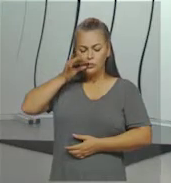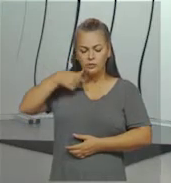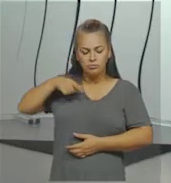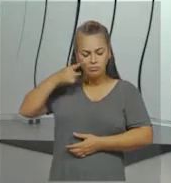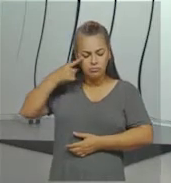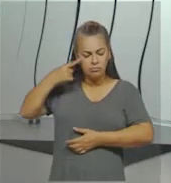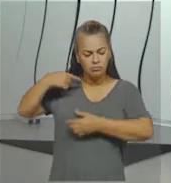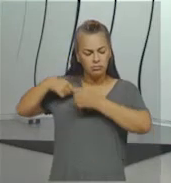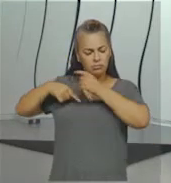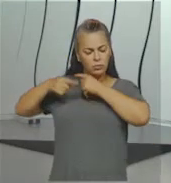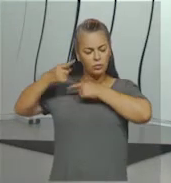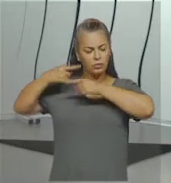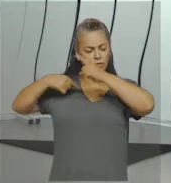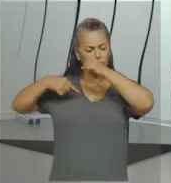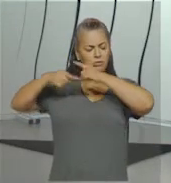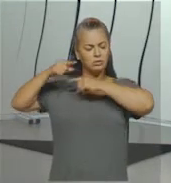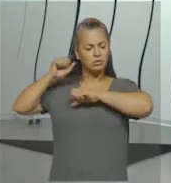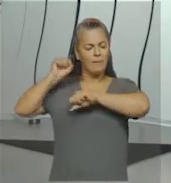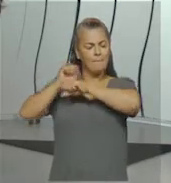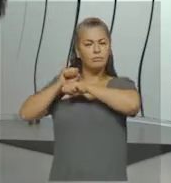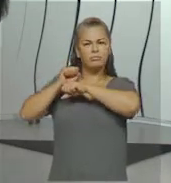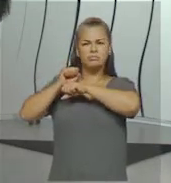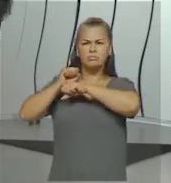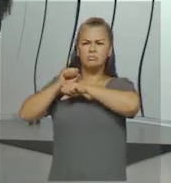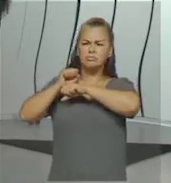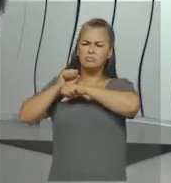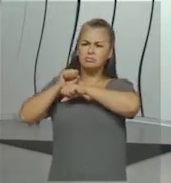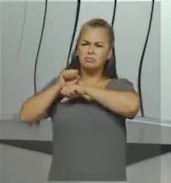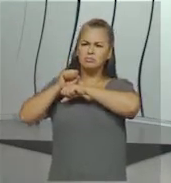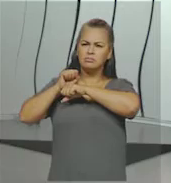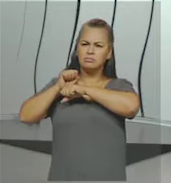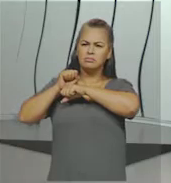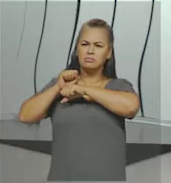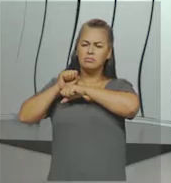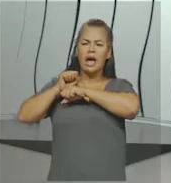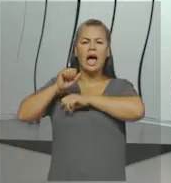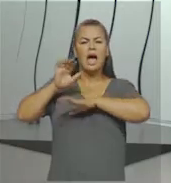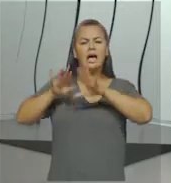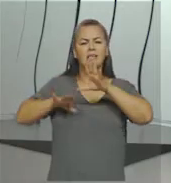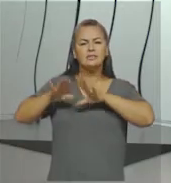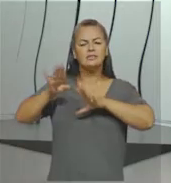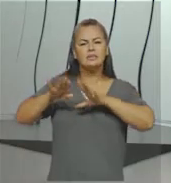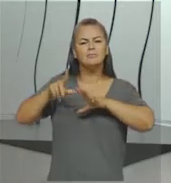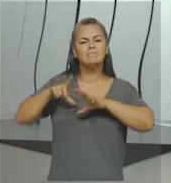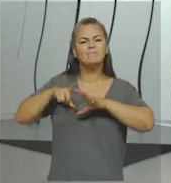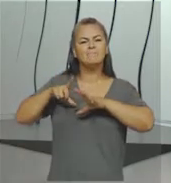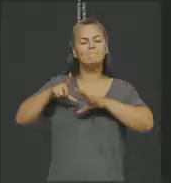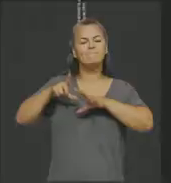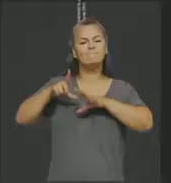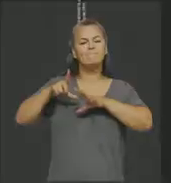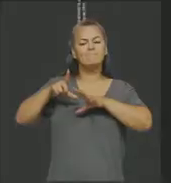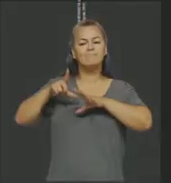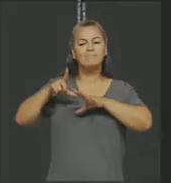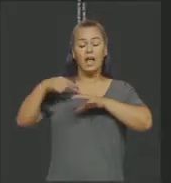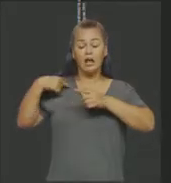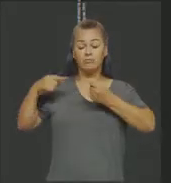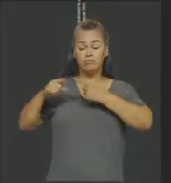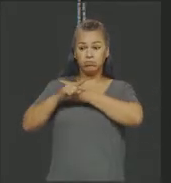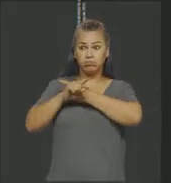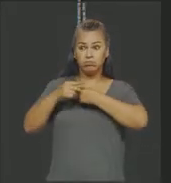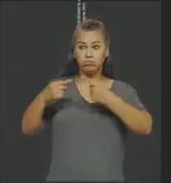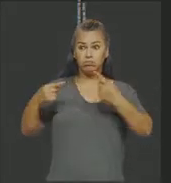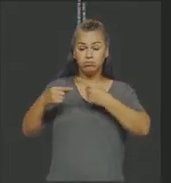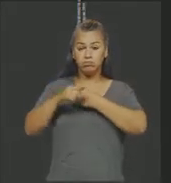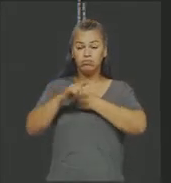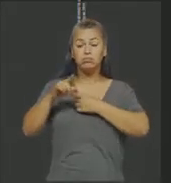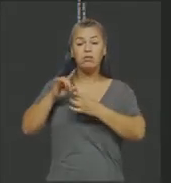ação delas, tá certo? E, às vezes, impedindo o seu retorno, que é um controle, um feedback